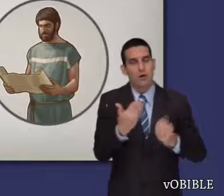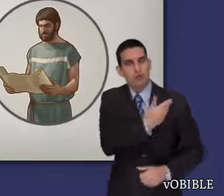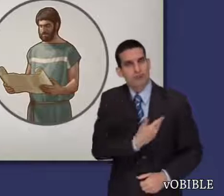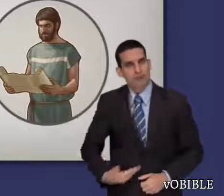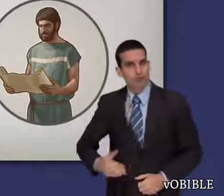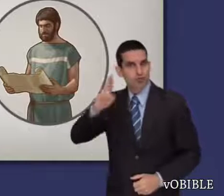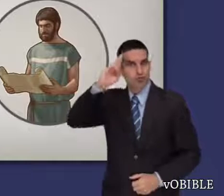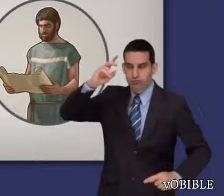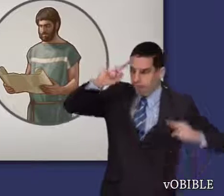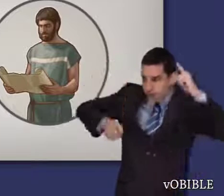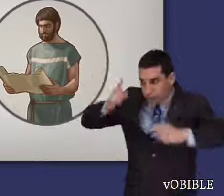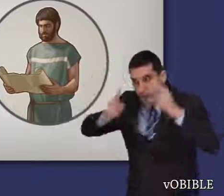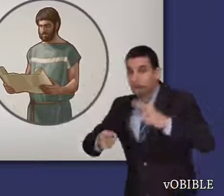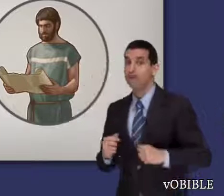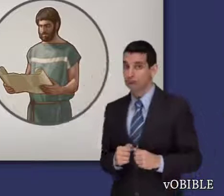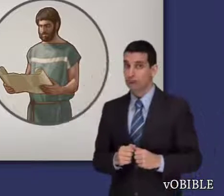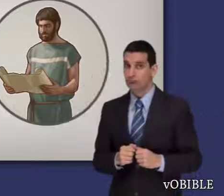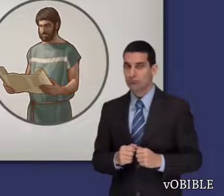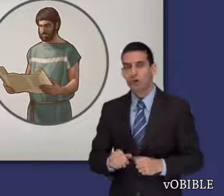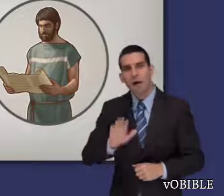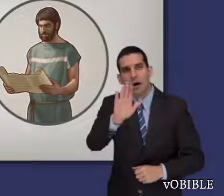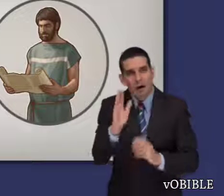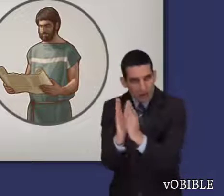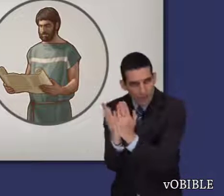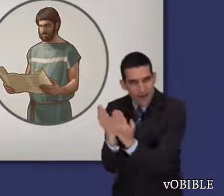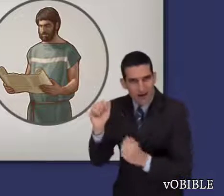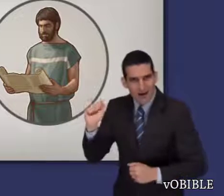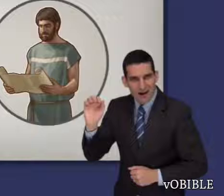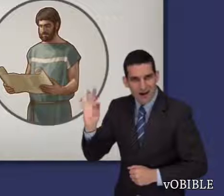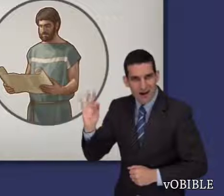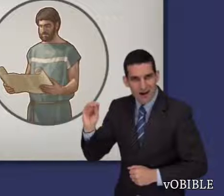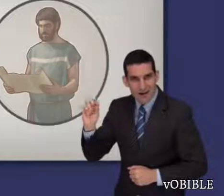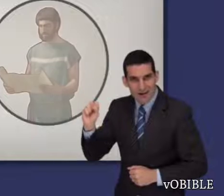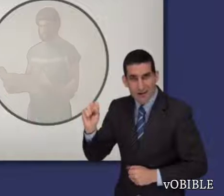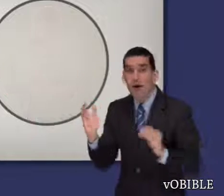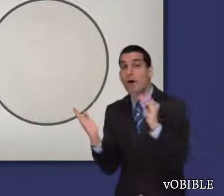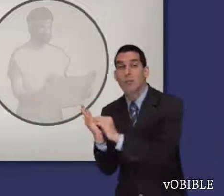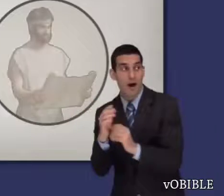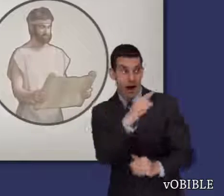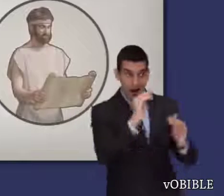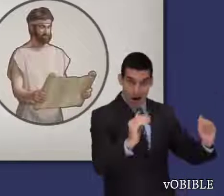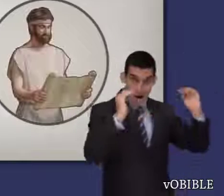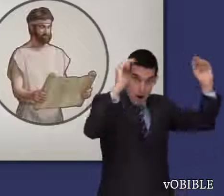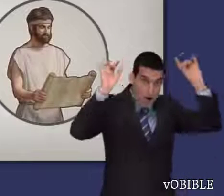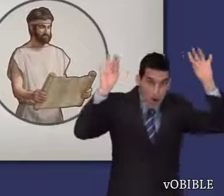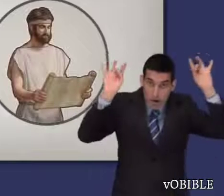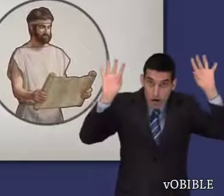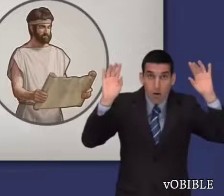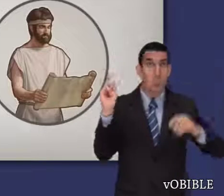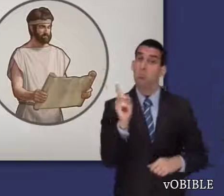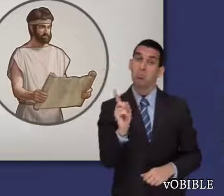que, provavelmente, Teófilo era uma autoridade importante. Mas, no livro de Atos, Lucas não usou